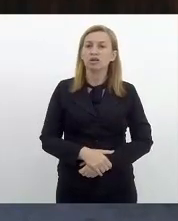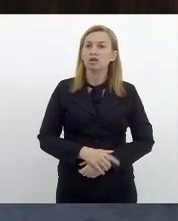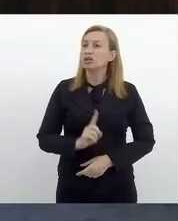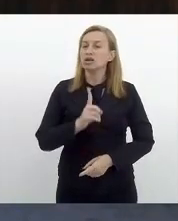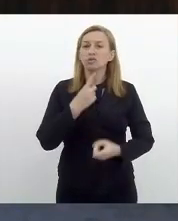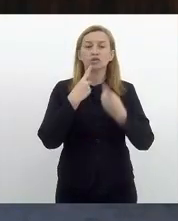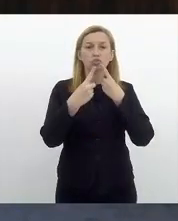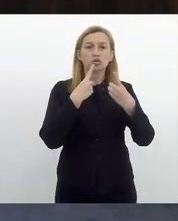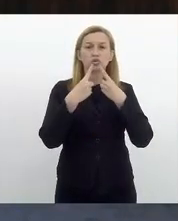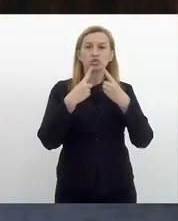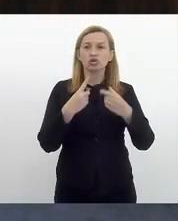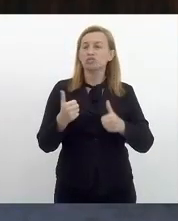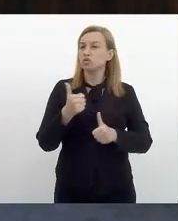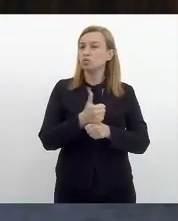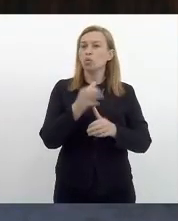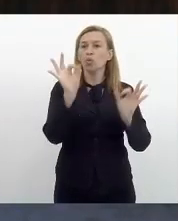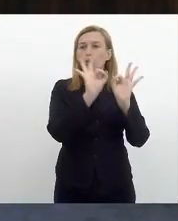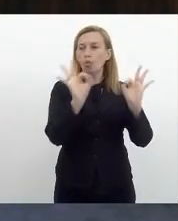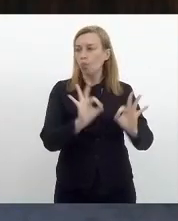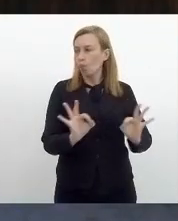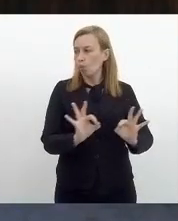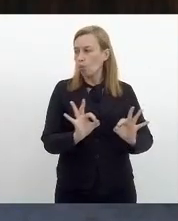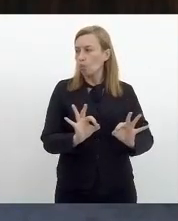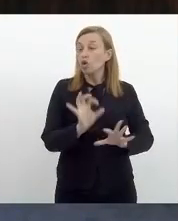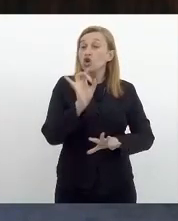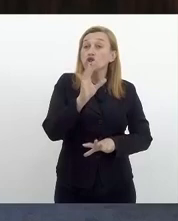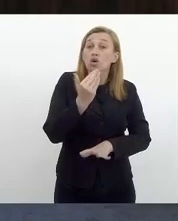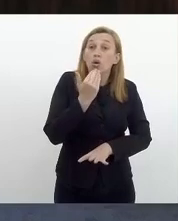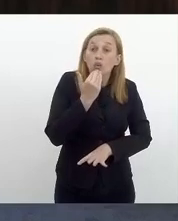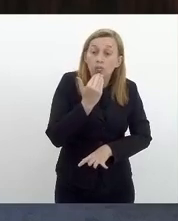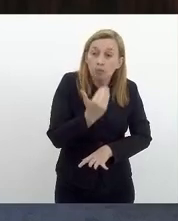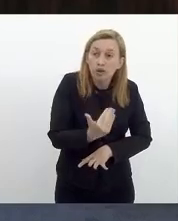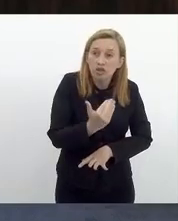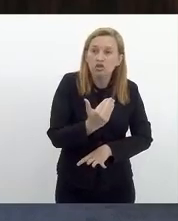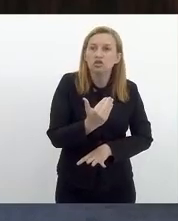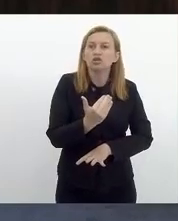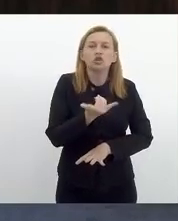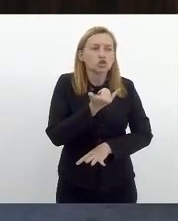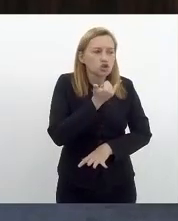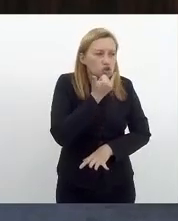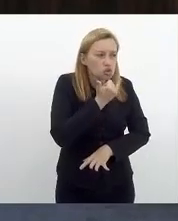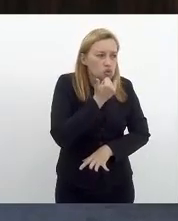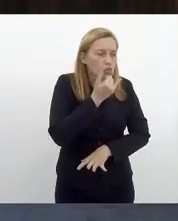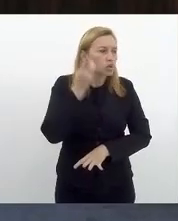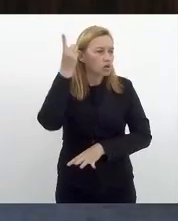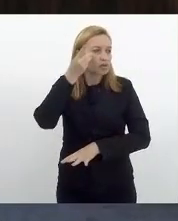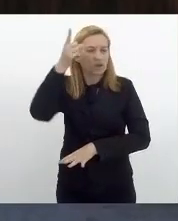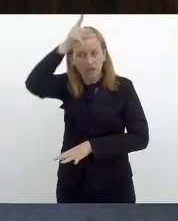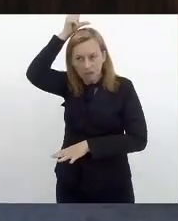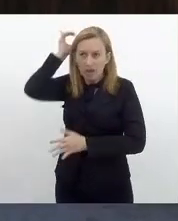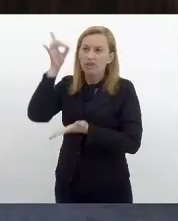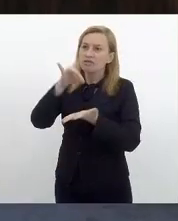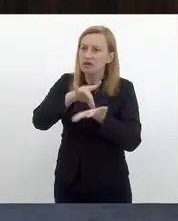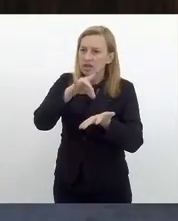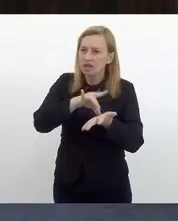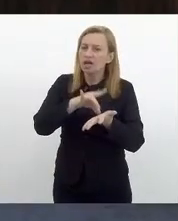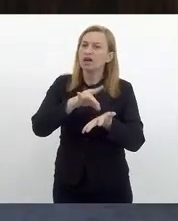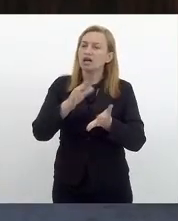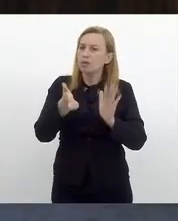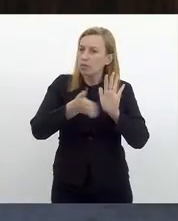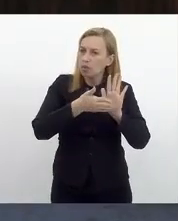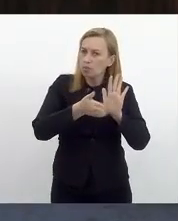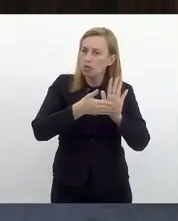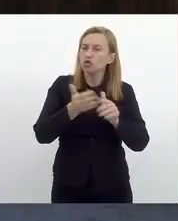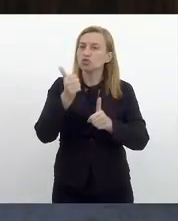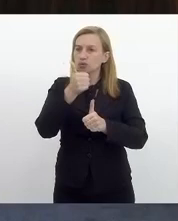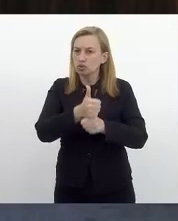nós não estamos discutindo nenhum substitutivo uma sugestão de subs tentaram adaptá-los ao tesão a minuta do substitutivo à